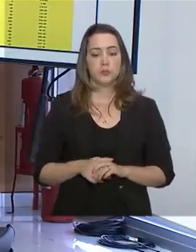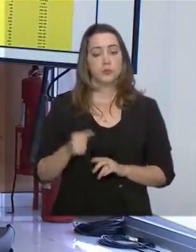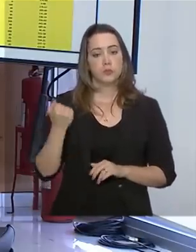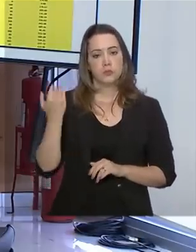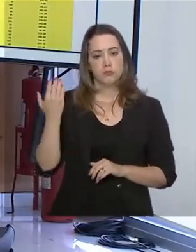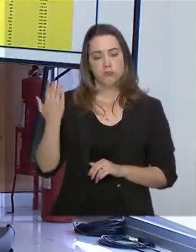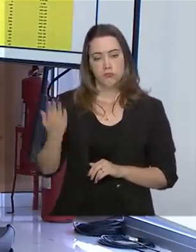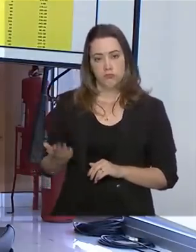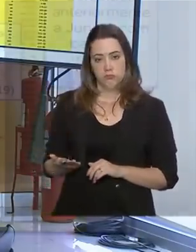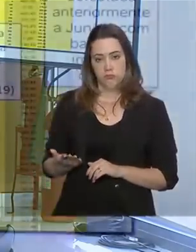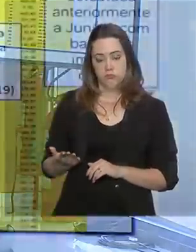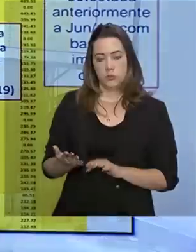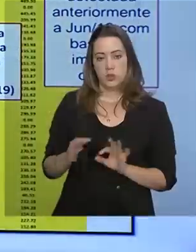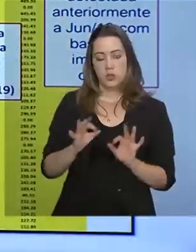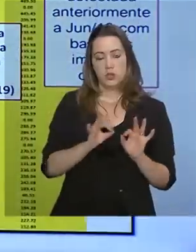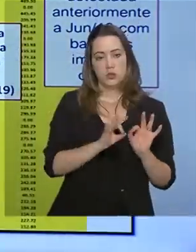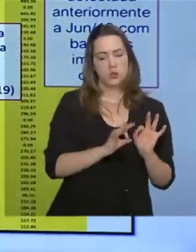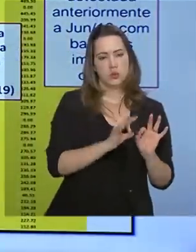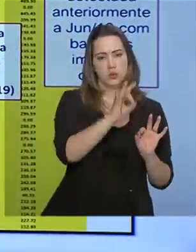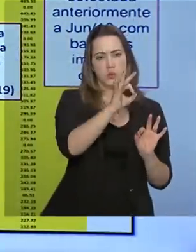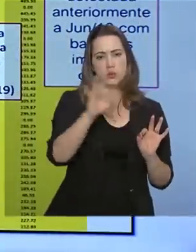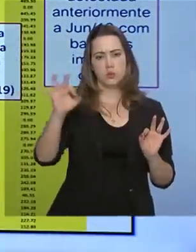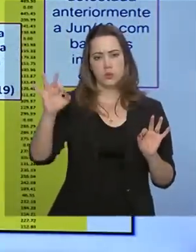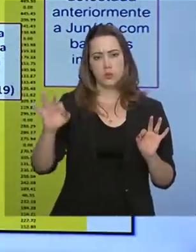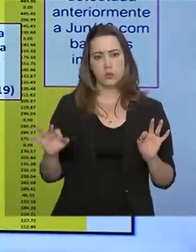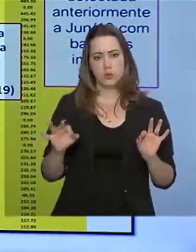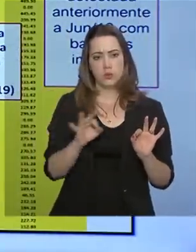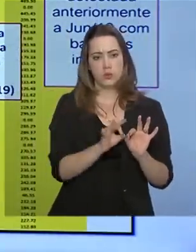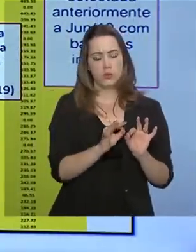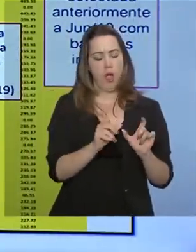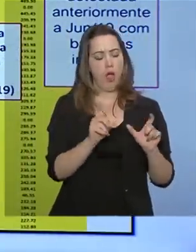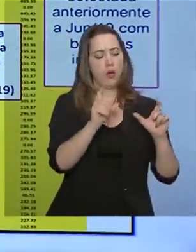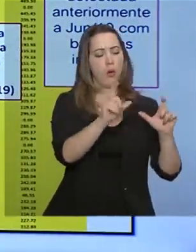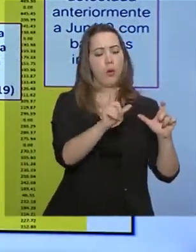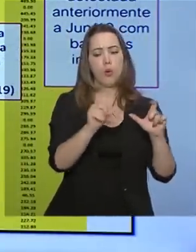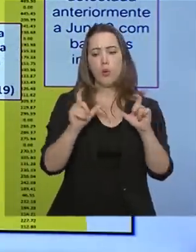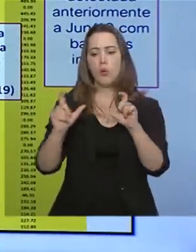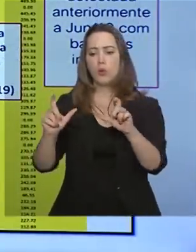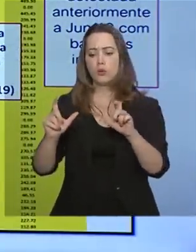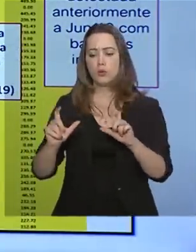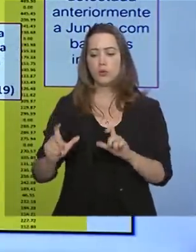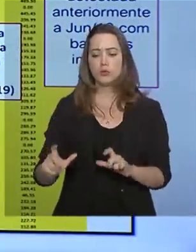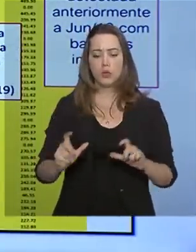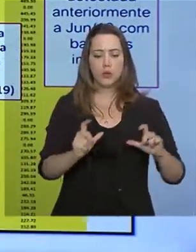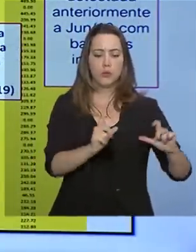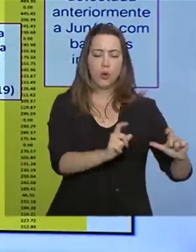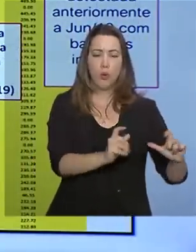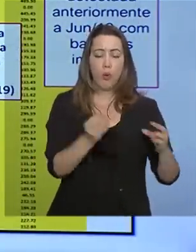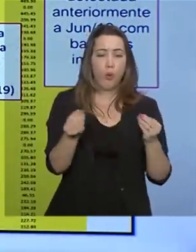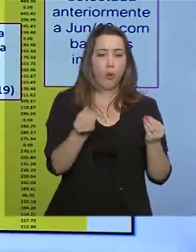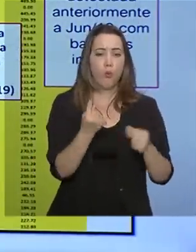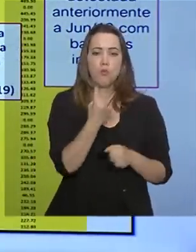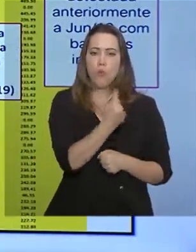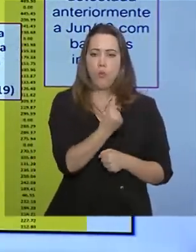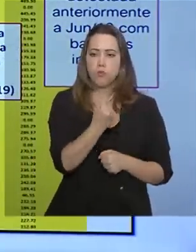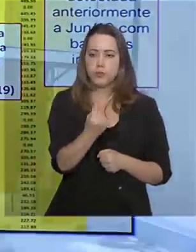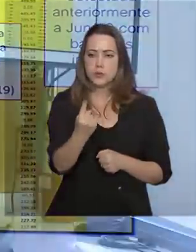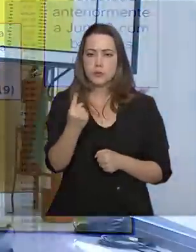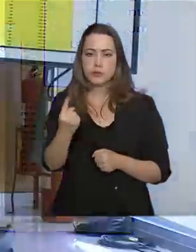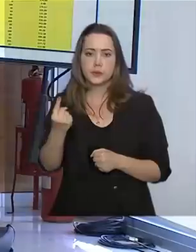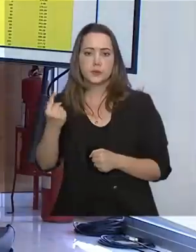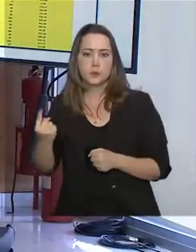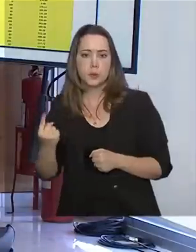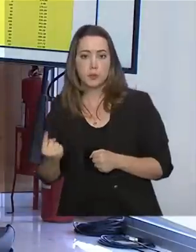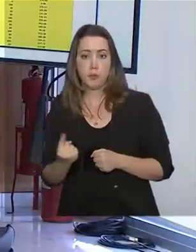polígonos de cada uma das áreas do eterno que foram analisadas polígonos que foram analisados um a um dos